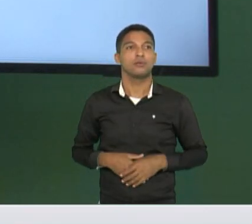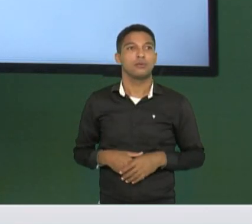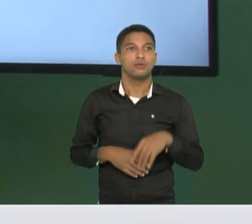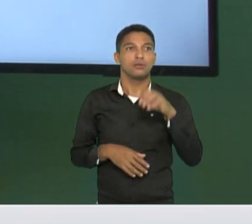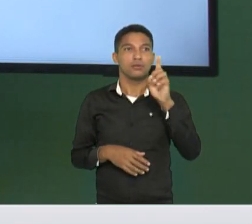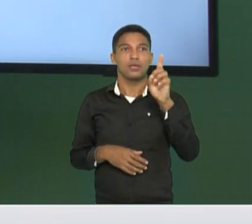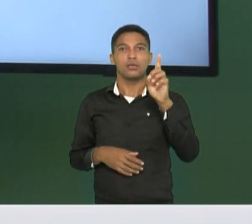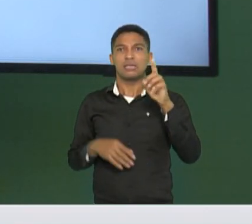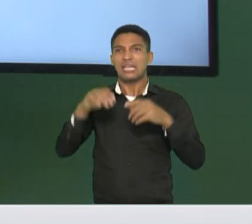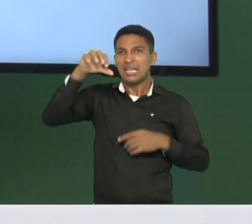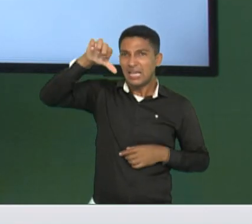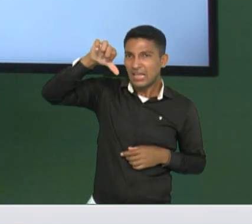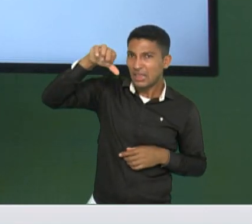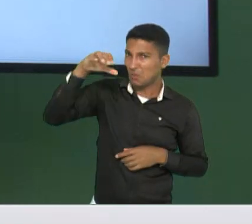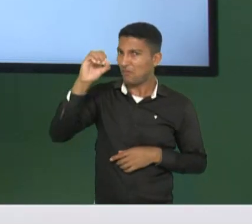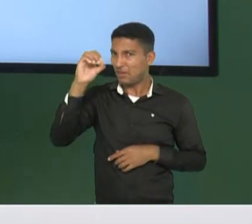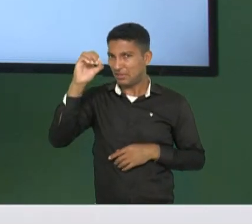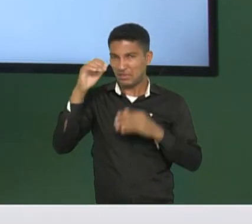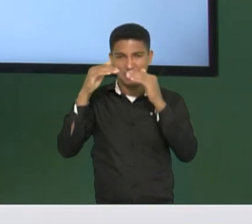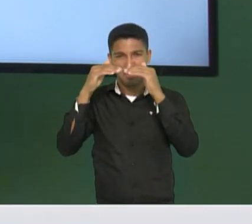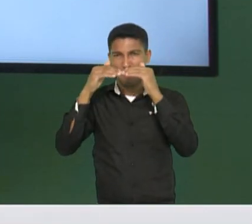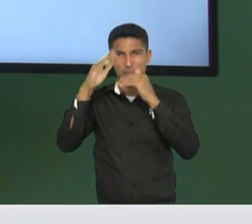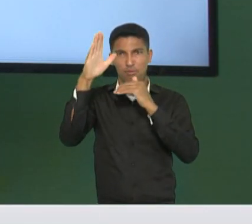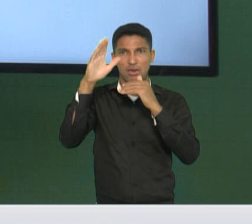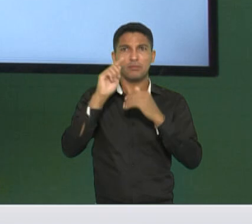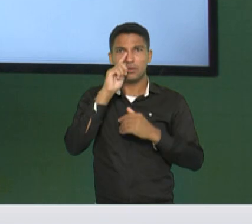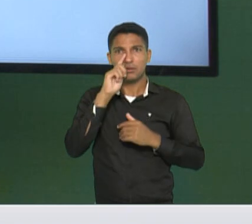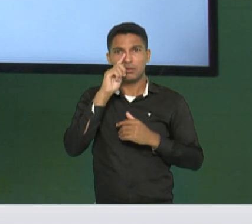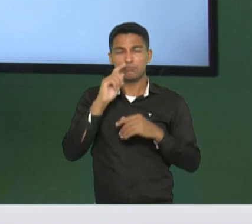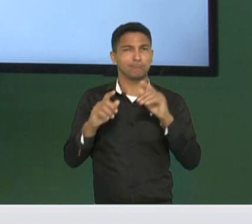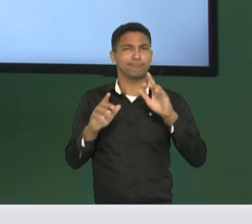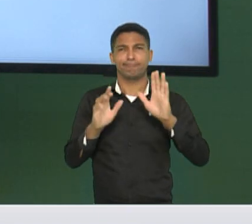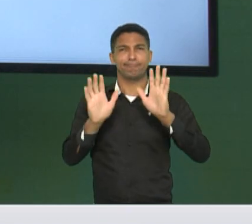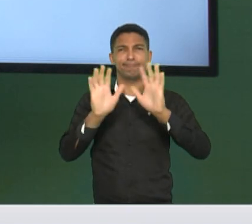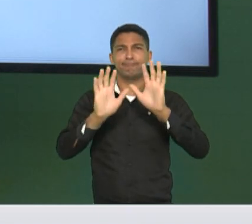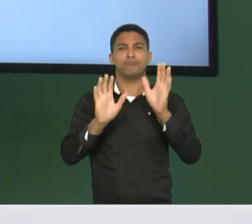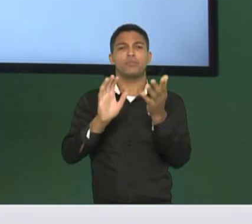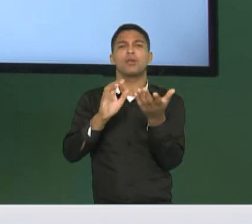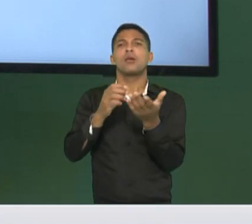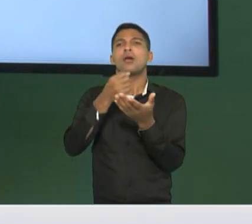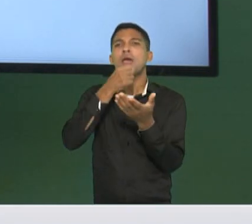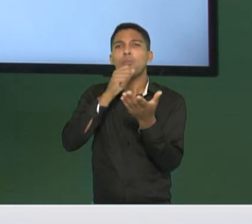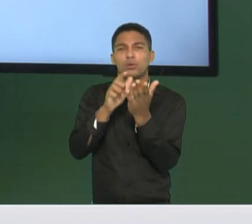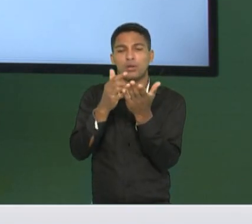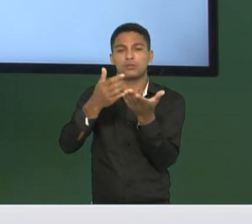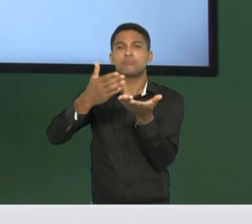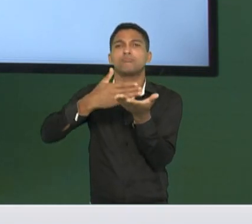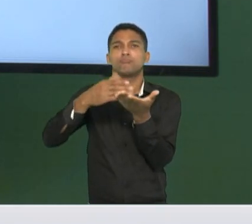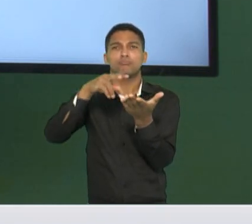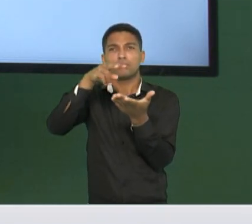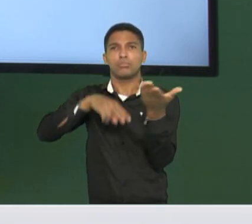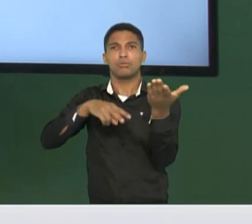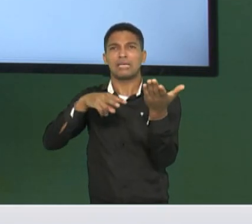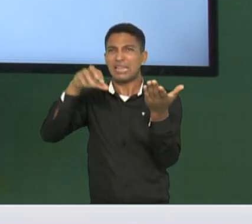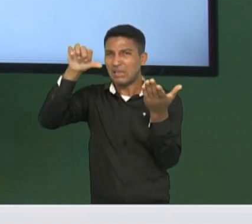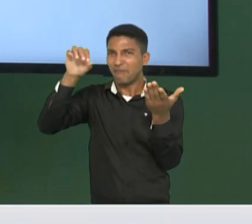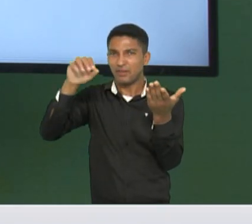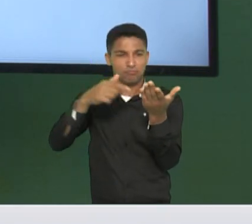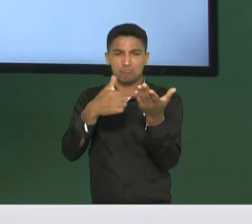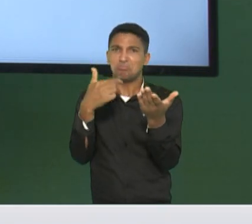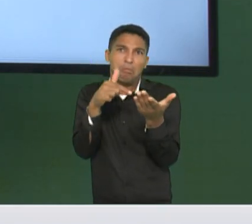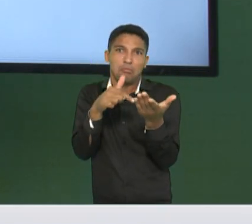decibéis é considerado perigoso. Esse número nem apareceu na reportagem, né? Apareceu só o 80. Então, resposta certa,